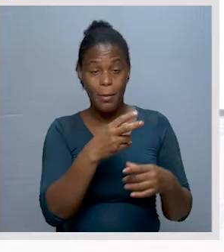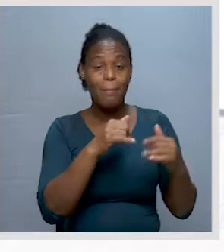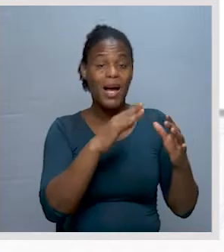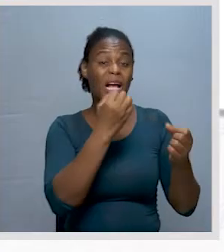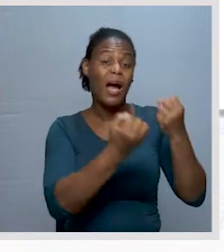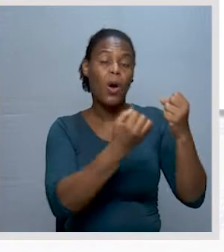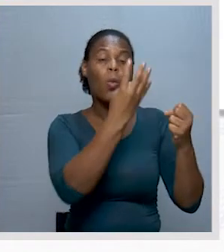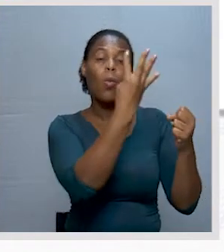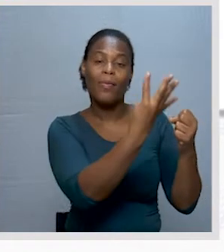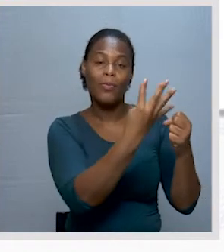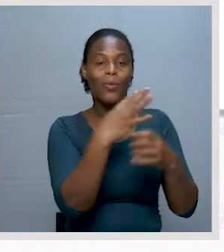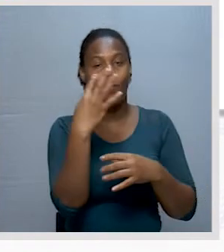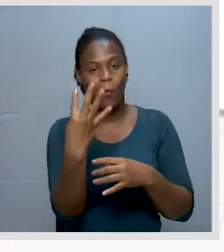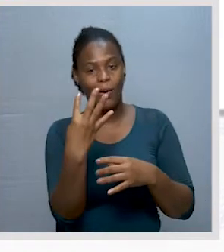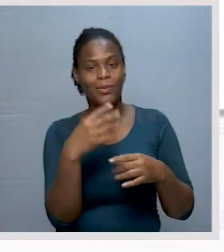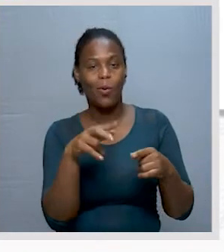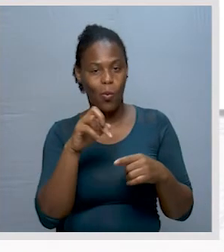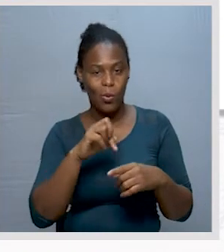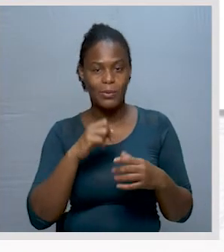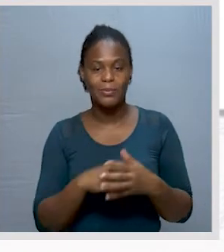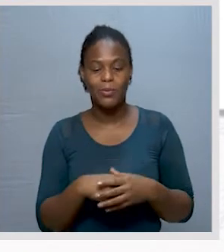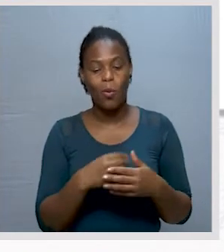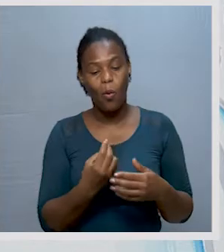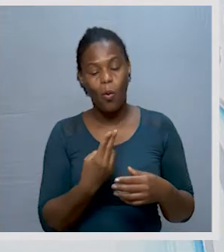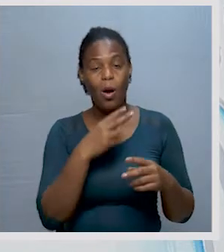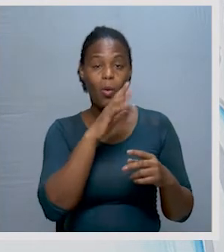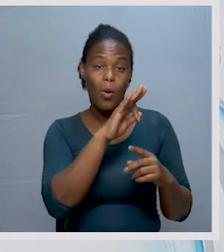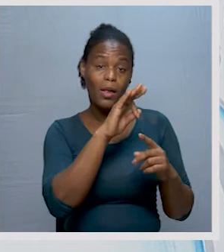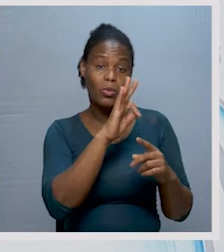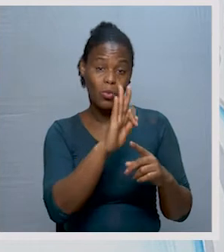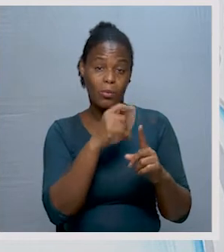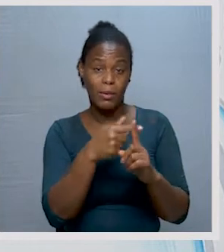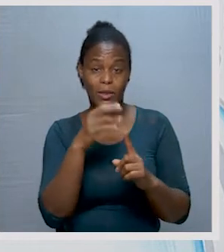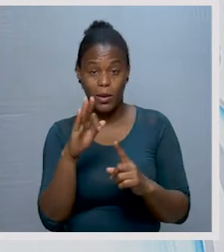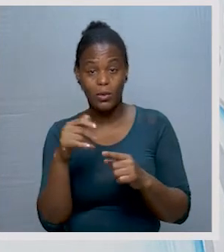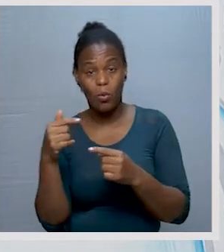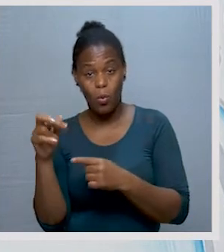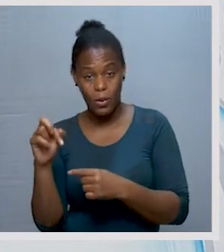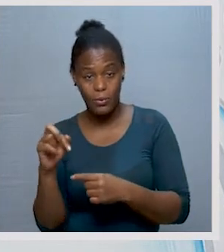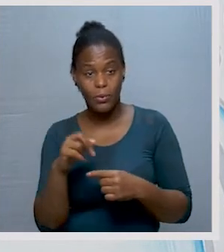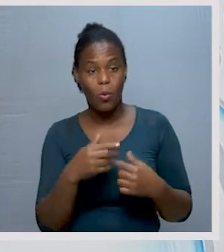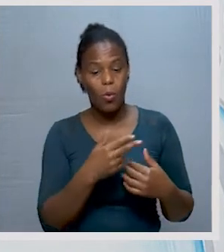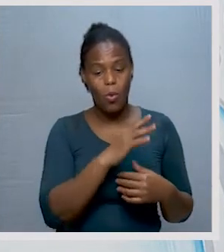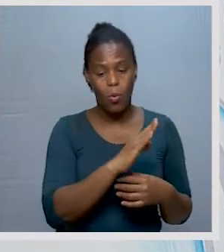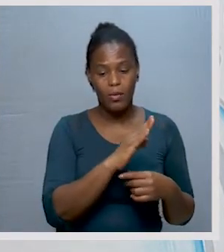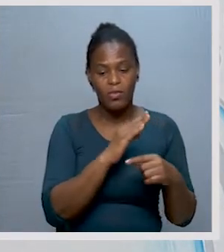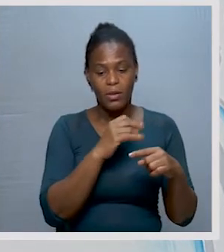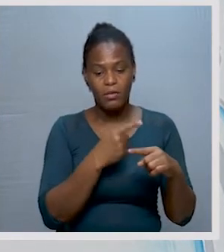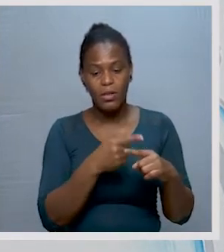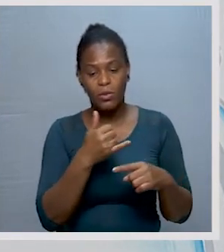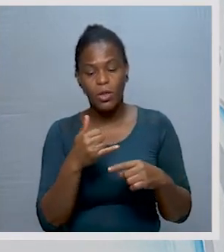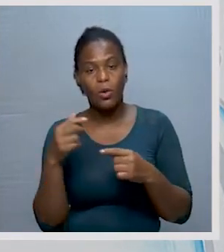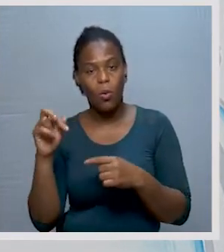4 mais 4, 8. Ou 4 2 vezes. Então vamos a isso. Desde já,